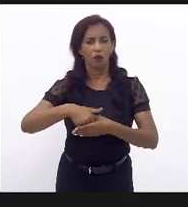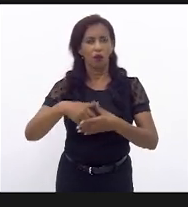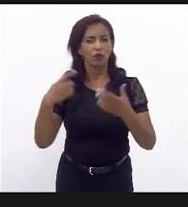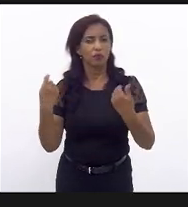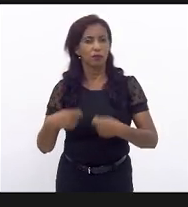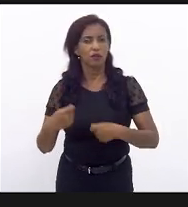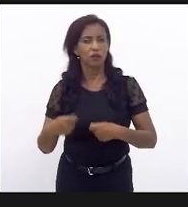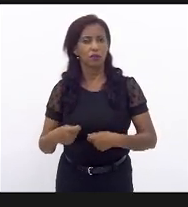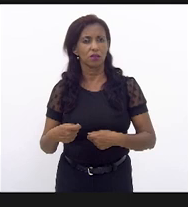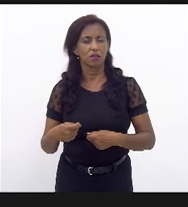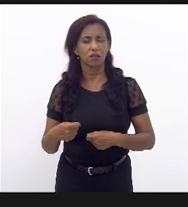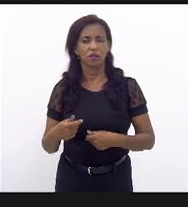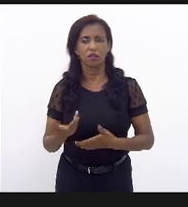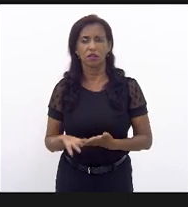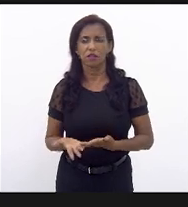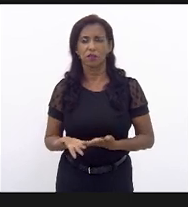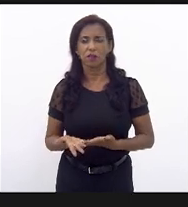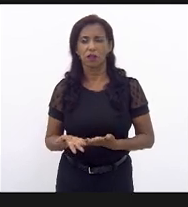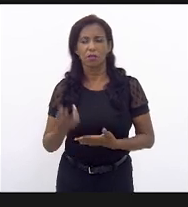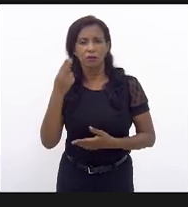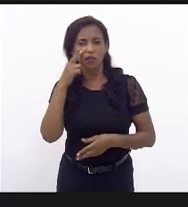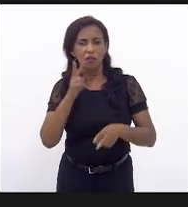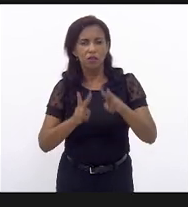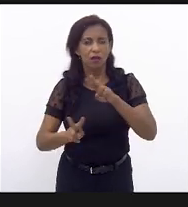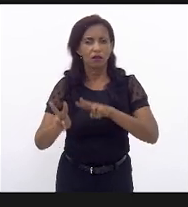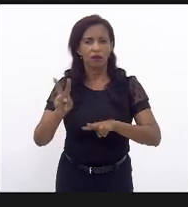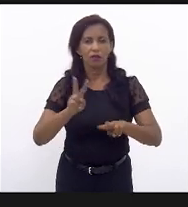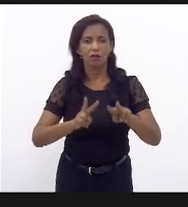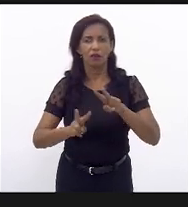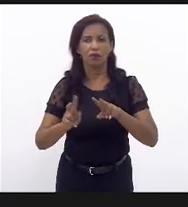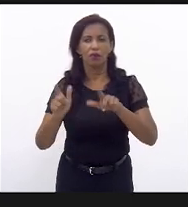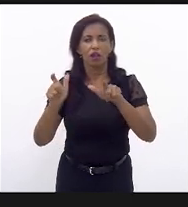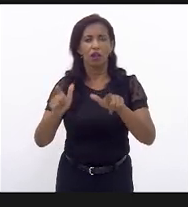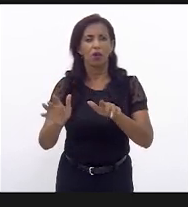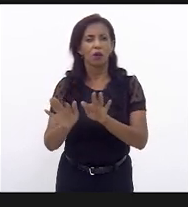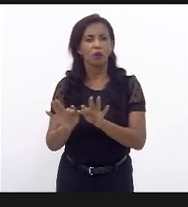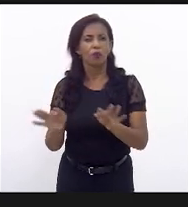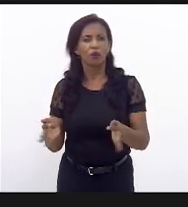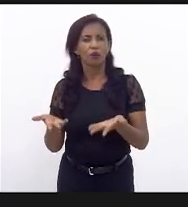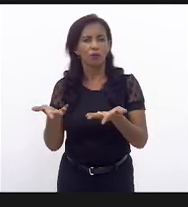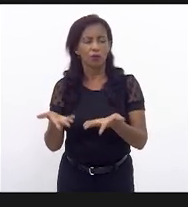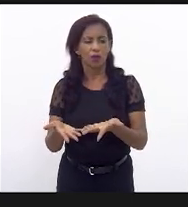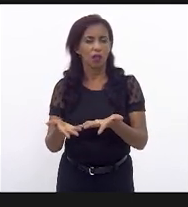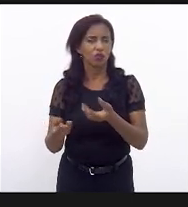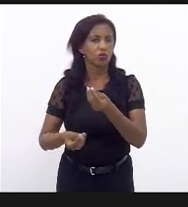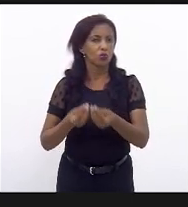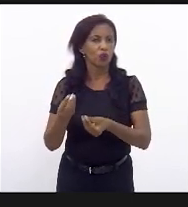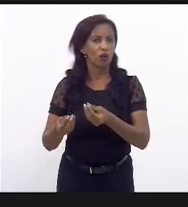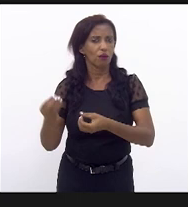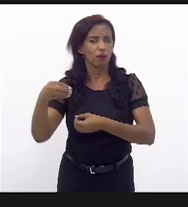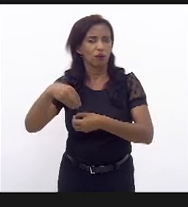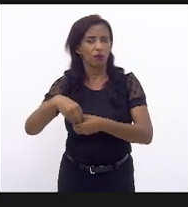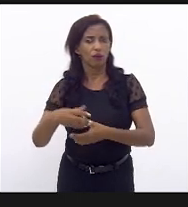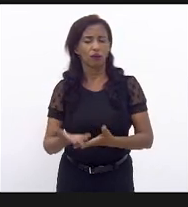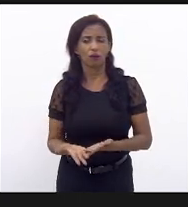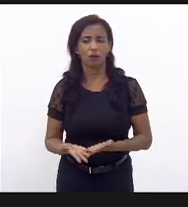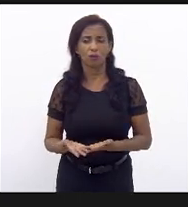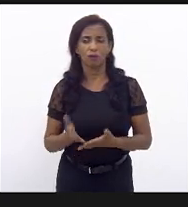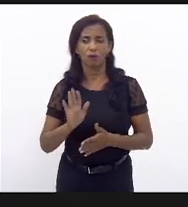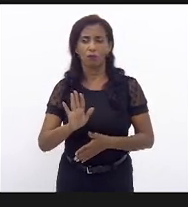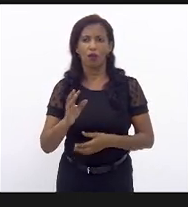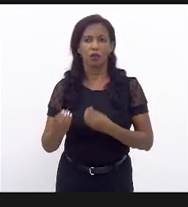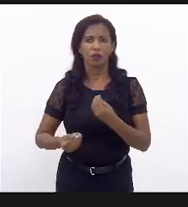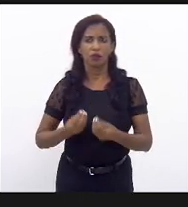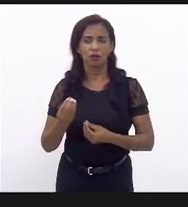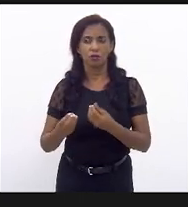ser custado, precisa ver a humildade como aqui foi colocado. Tá? Mas como há